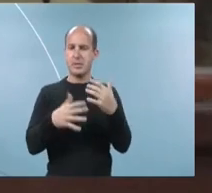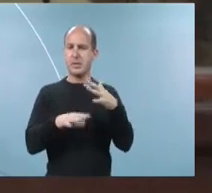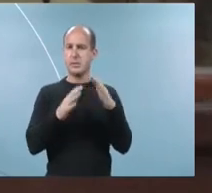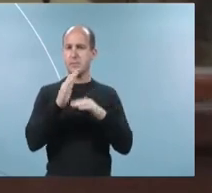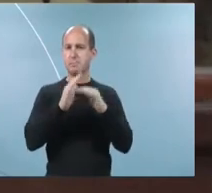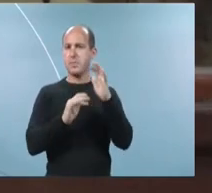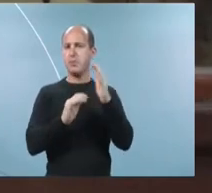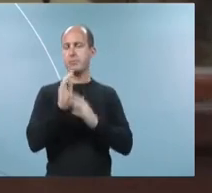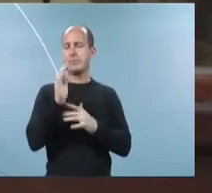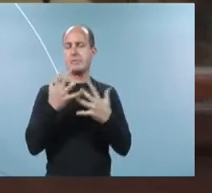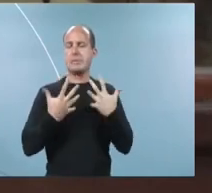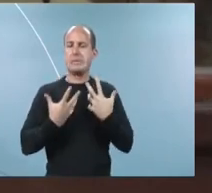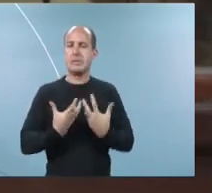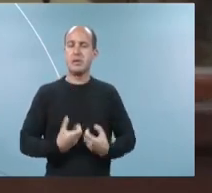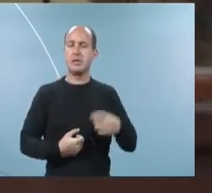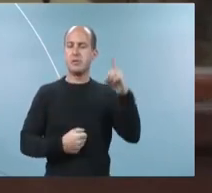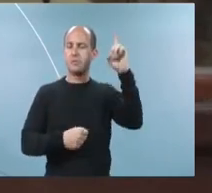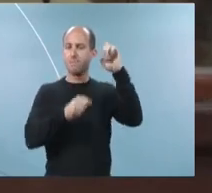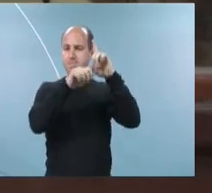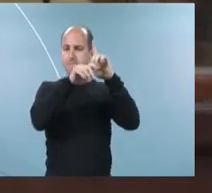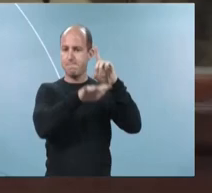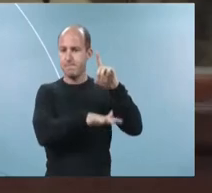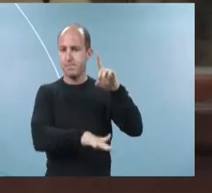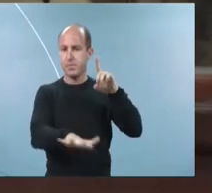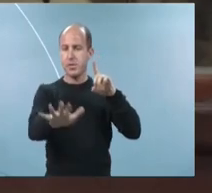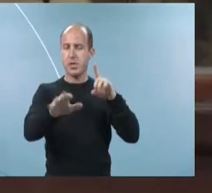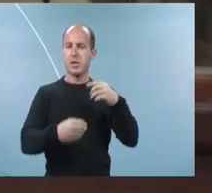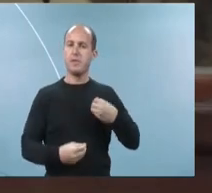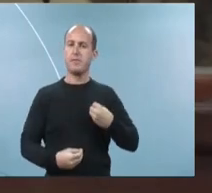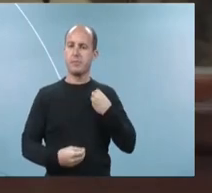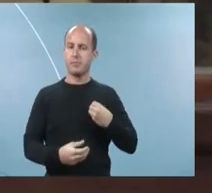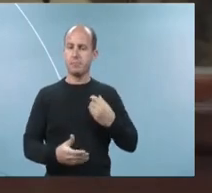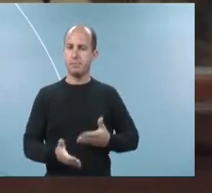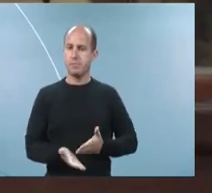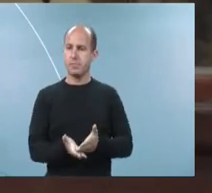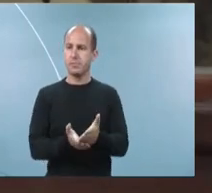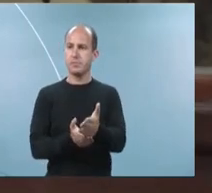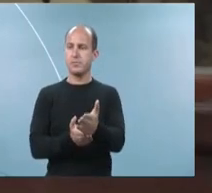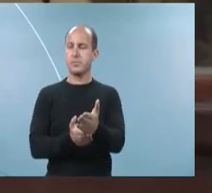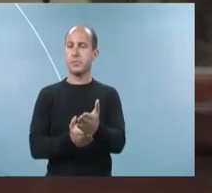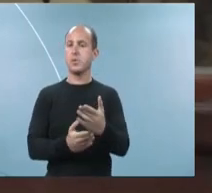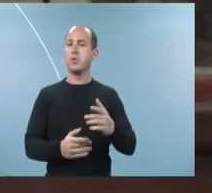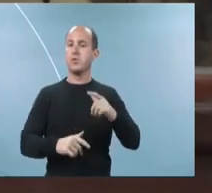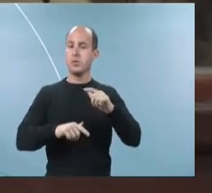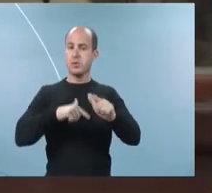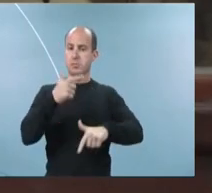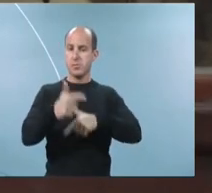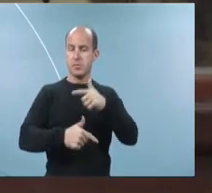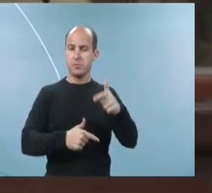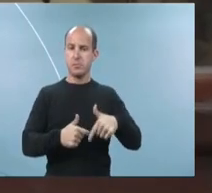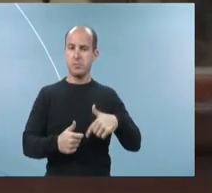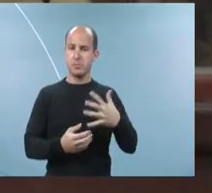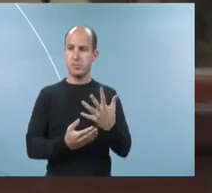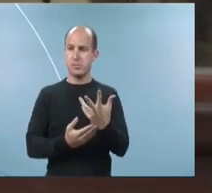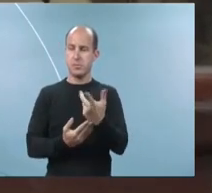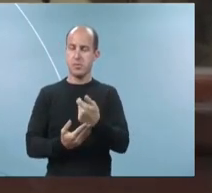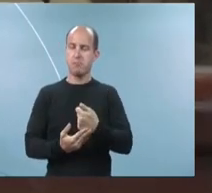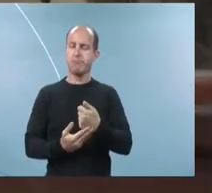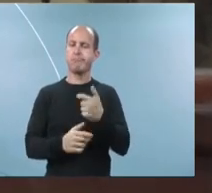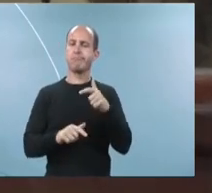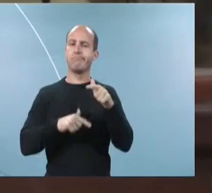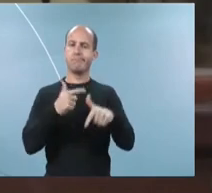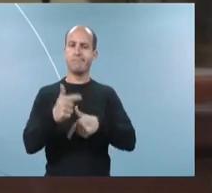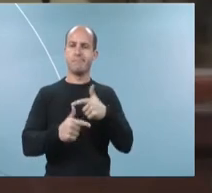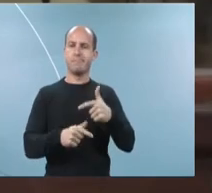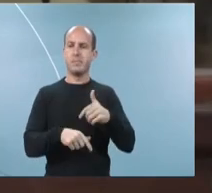são por Deus abençoadas neste caminho que trilha. O ofício de artesão é uma atividade